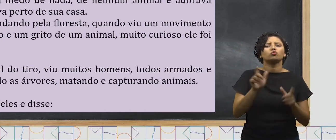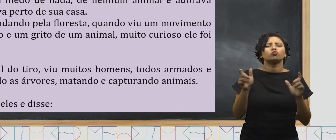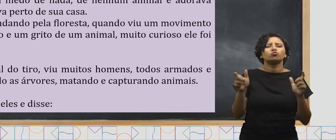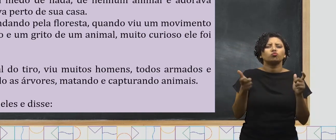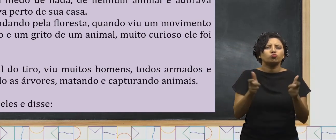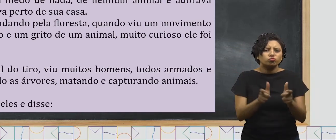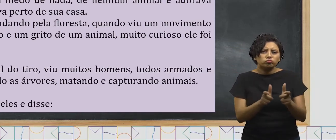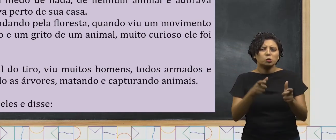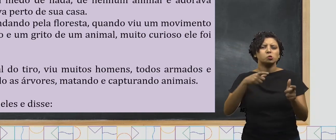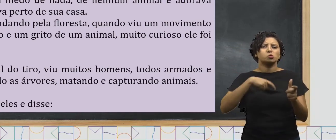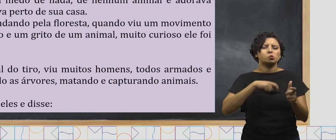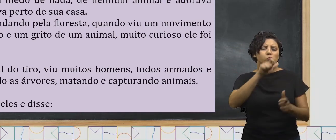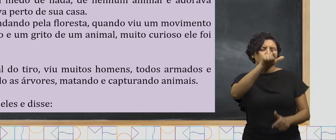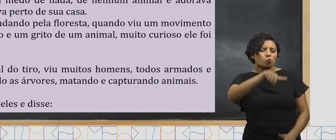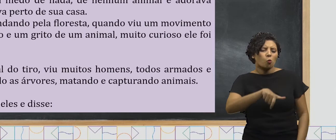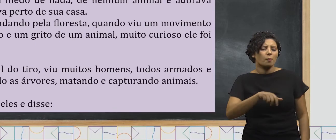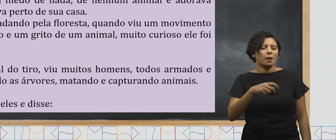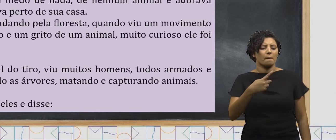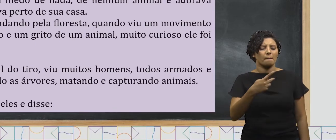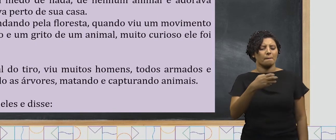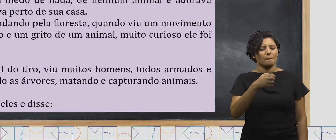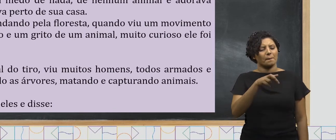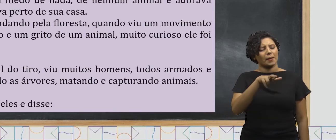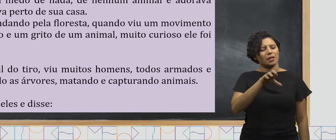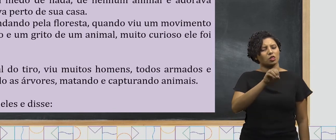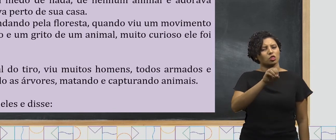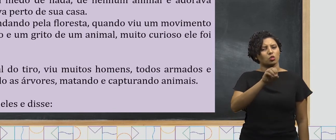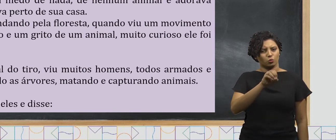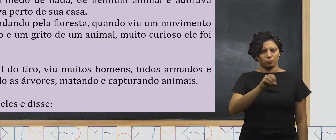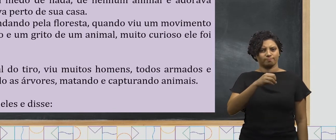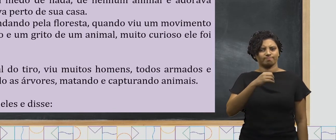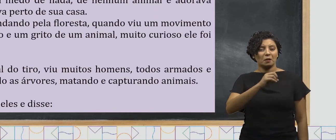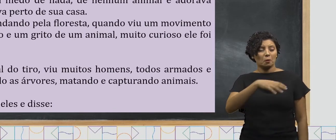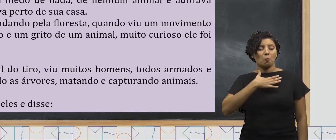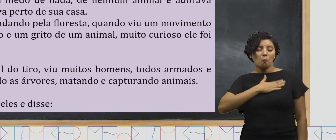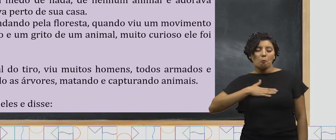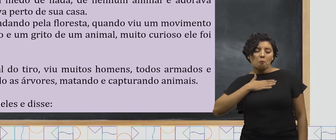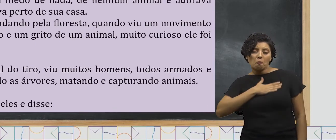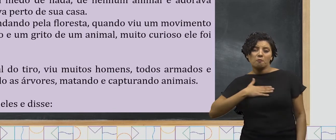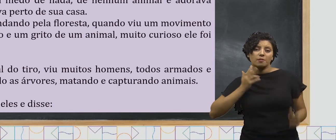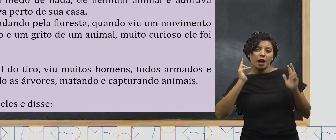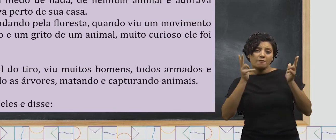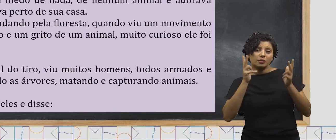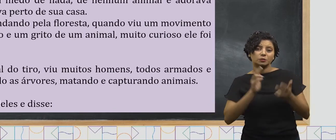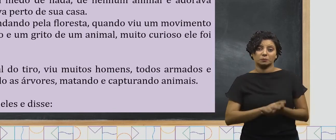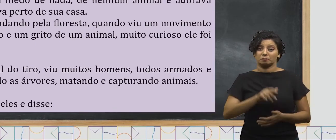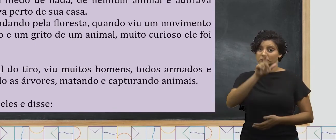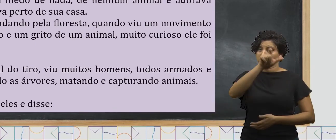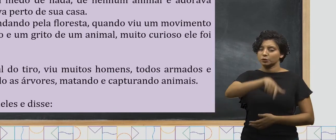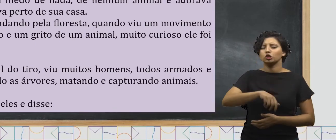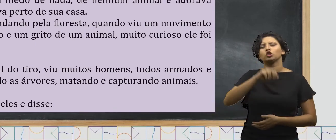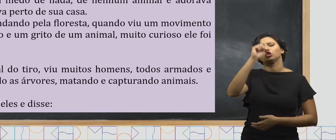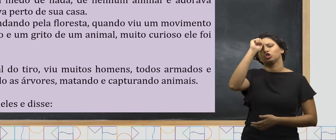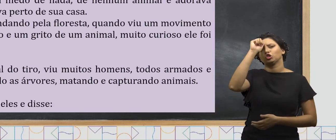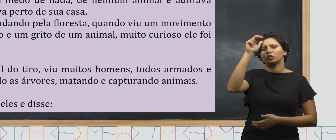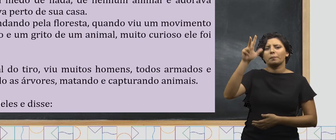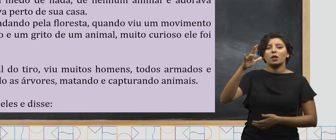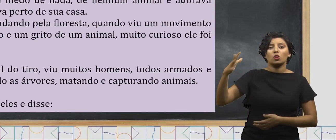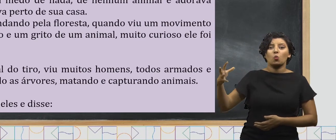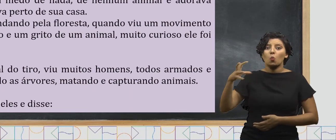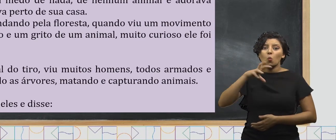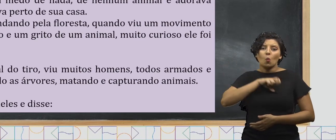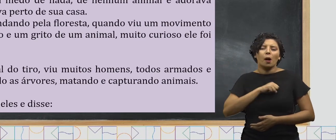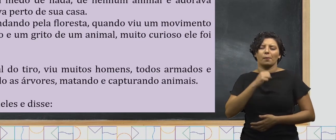pequeno vilarejo, havia um jovem aventureiro, que se chamava Pedro. Ele era um rapaz esperto